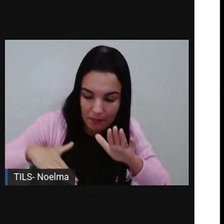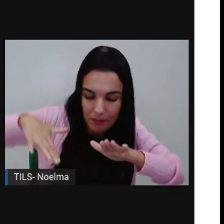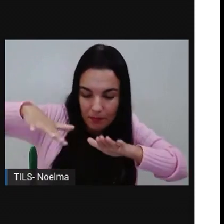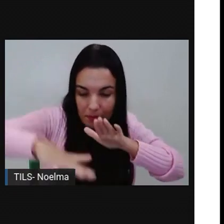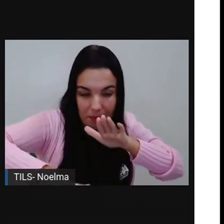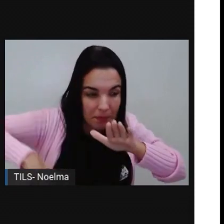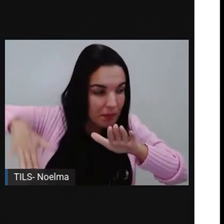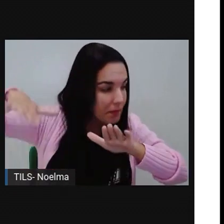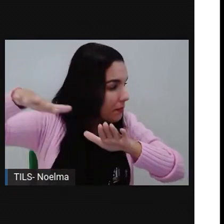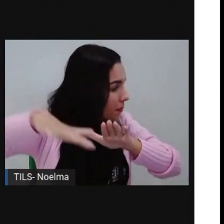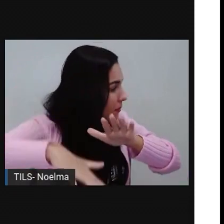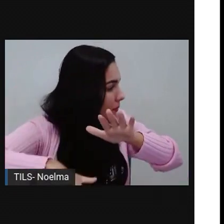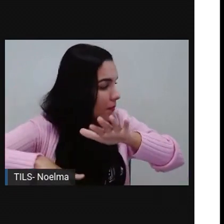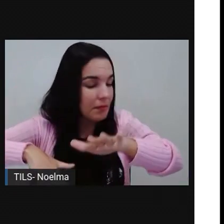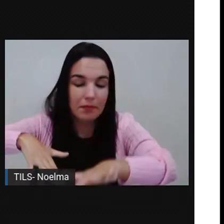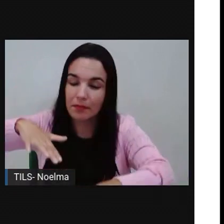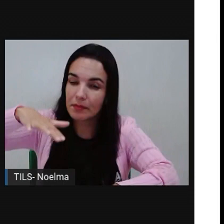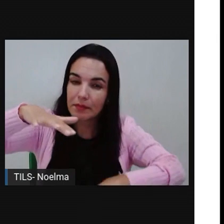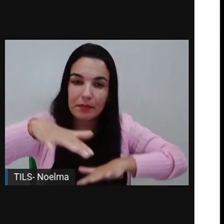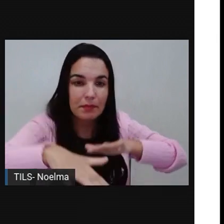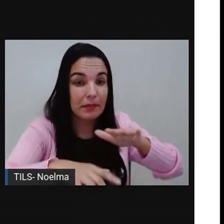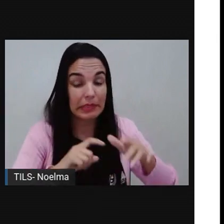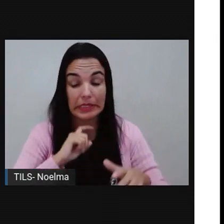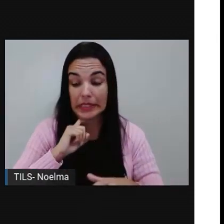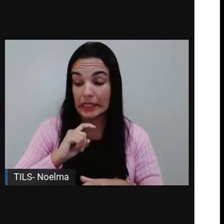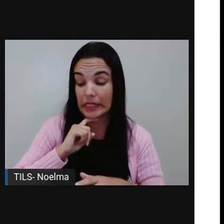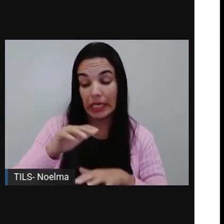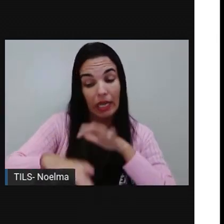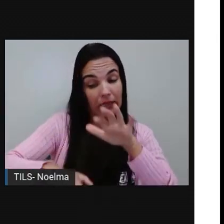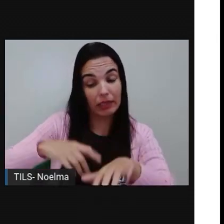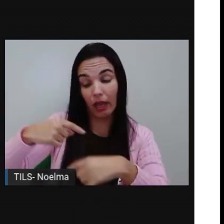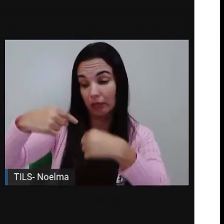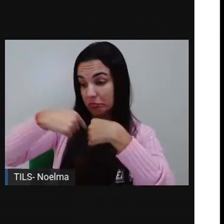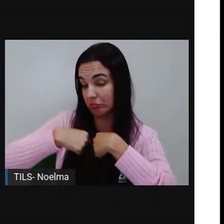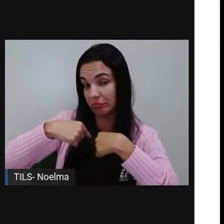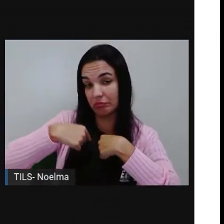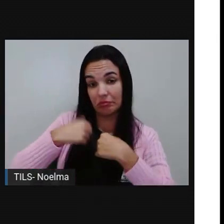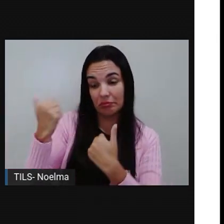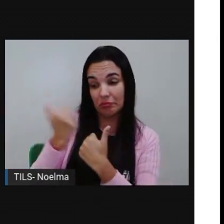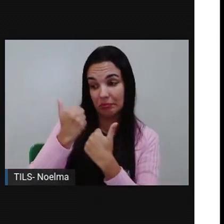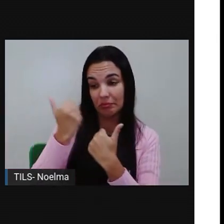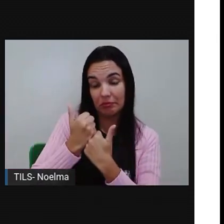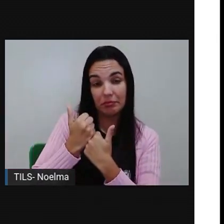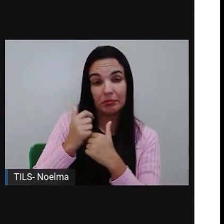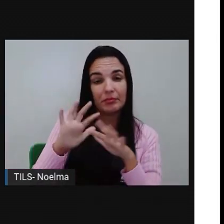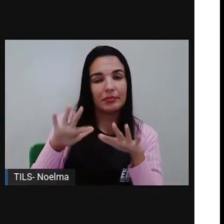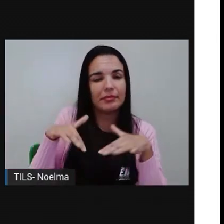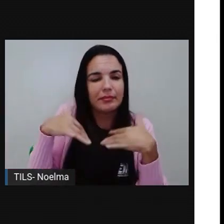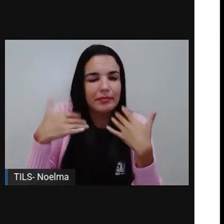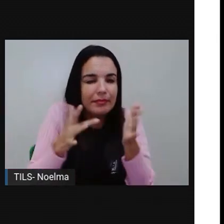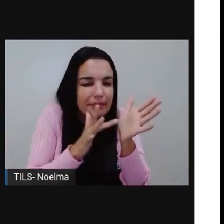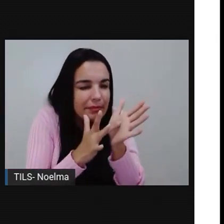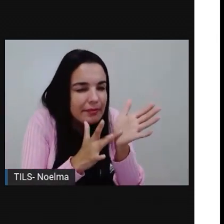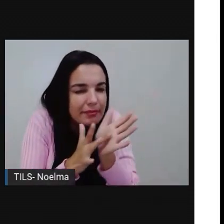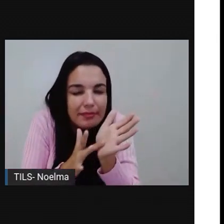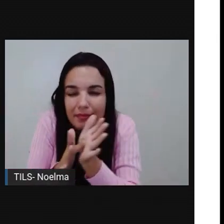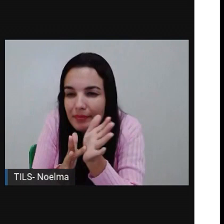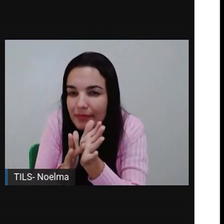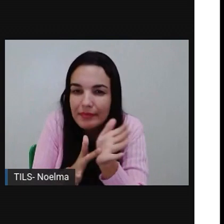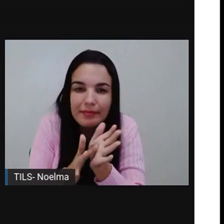nadar, se eu não nadar, ninguém nada por mim. Faz de conta que eu sou